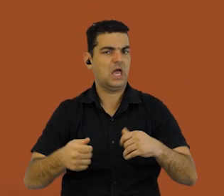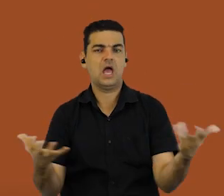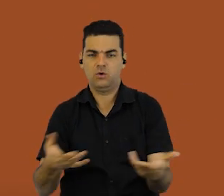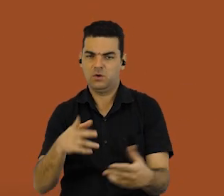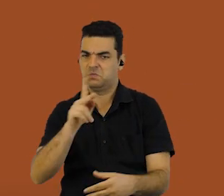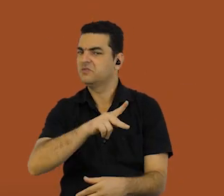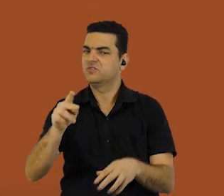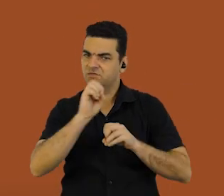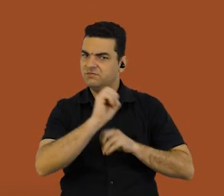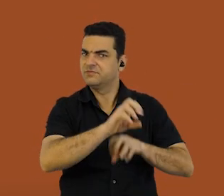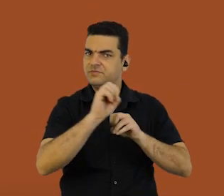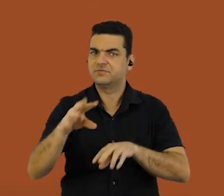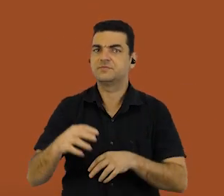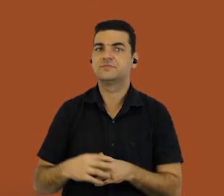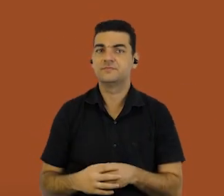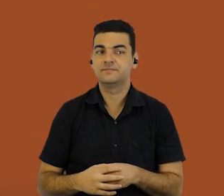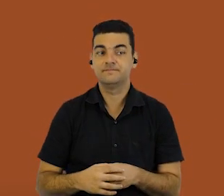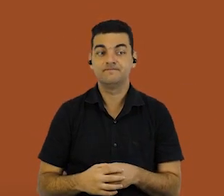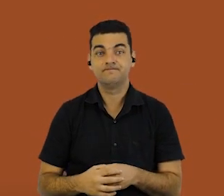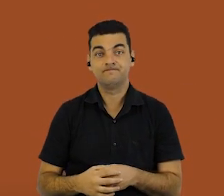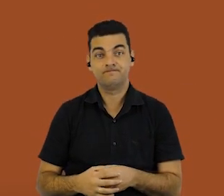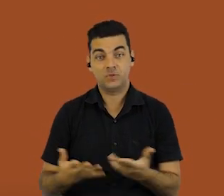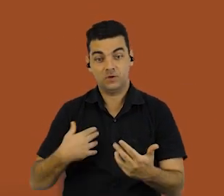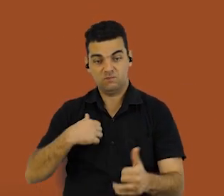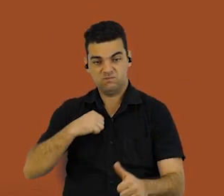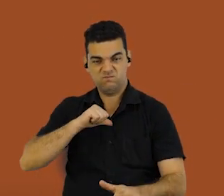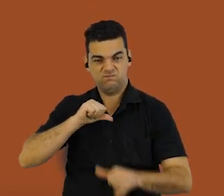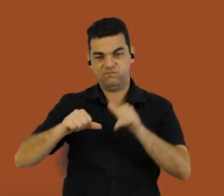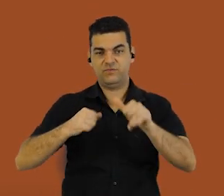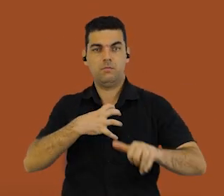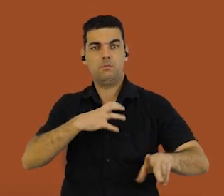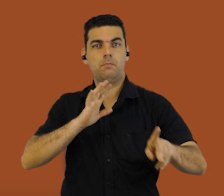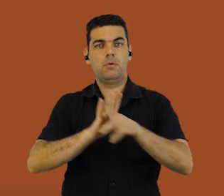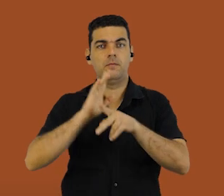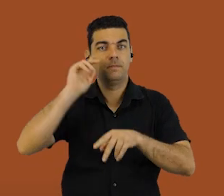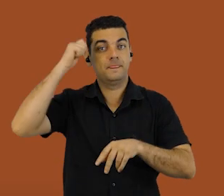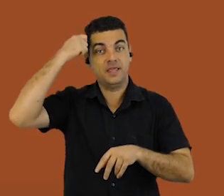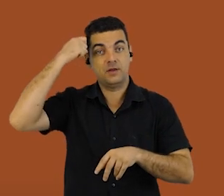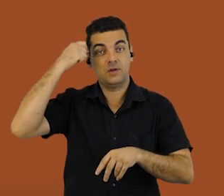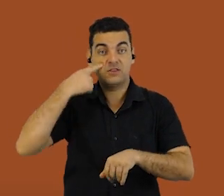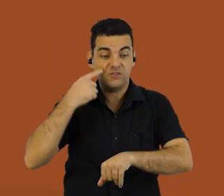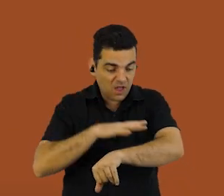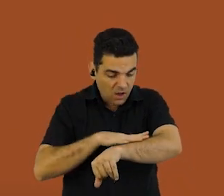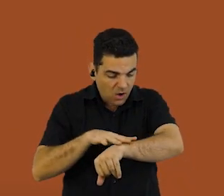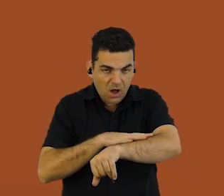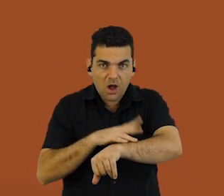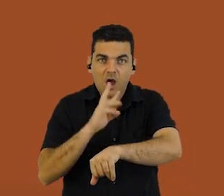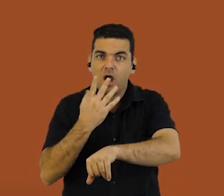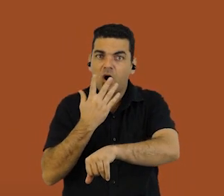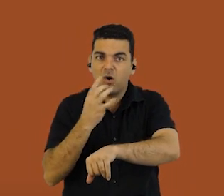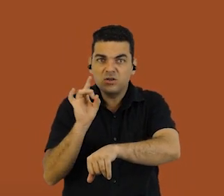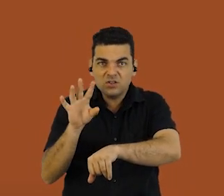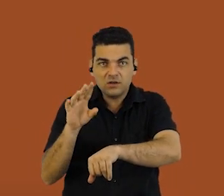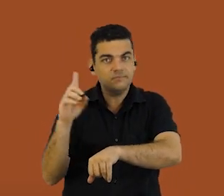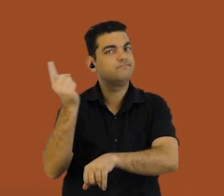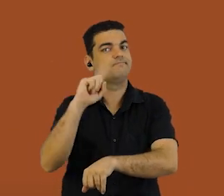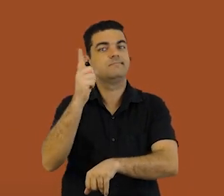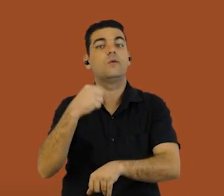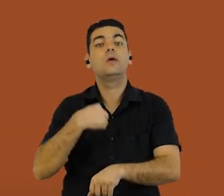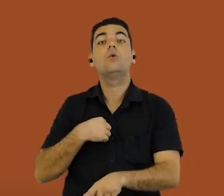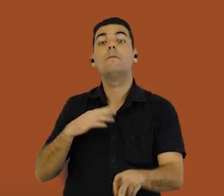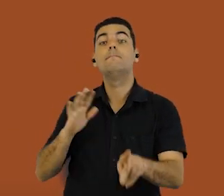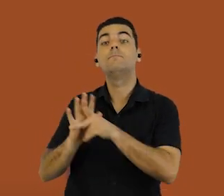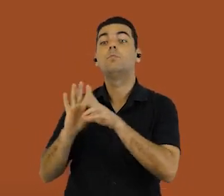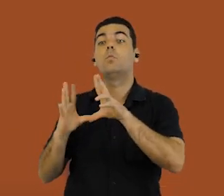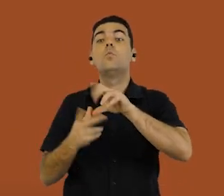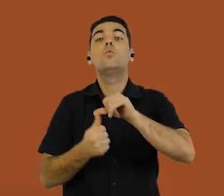né? Então, o tornar-se negro é mais do que ver a sua cor, é ver quem você é no mundo e o que você